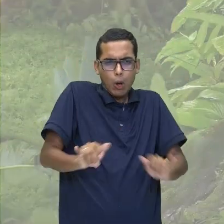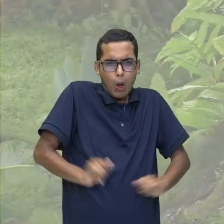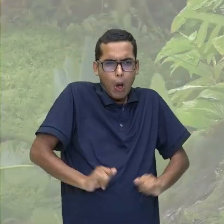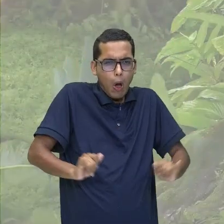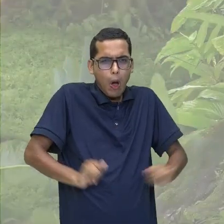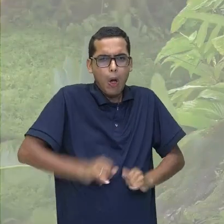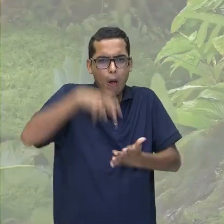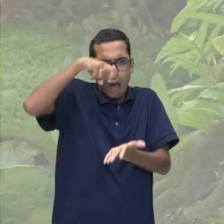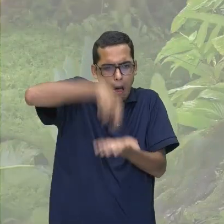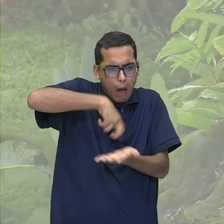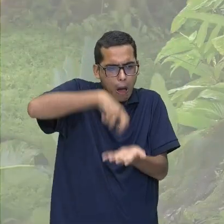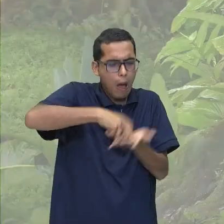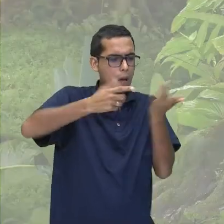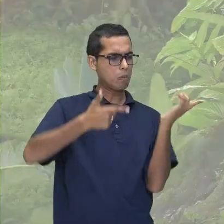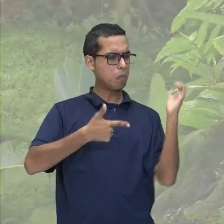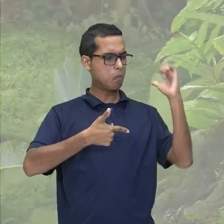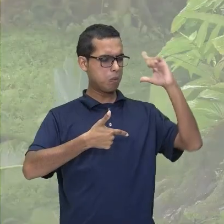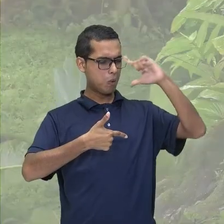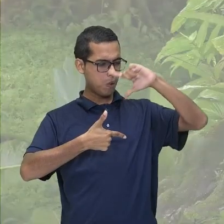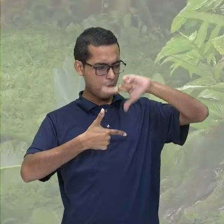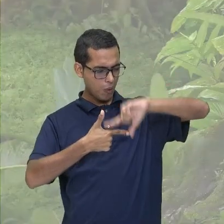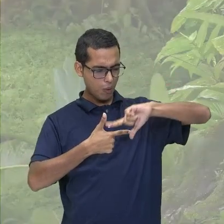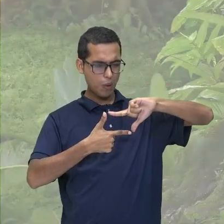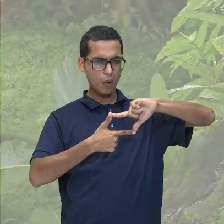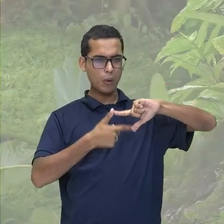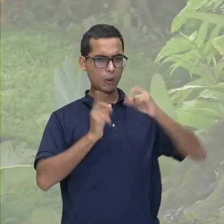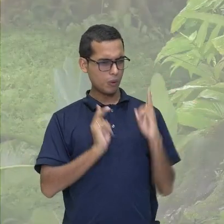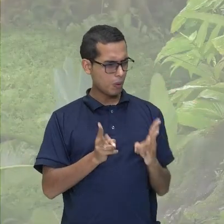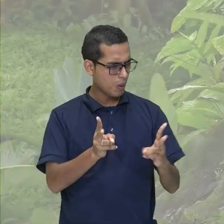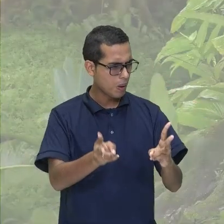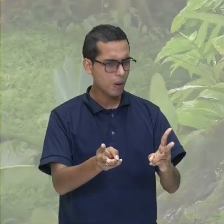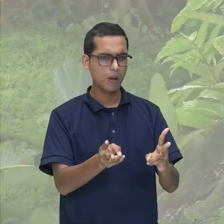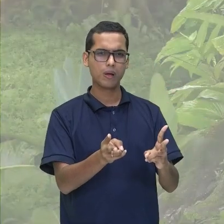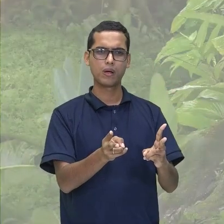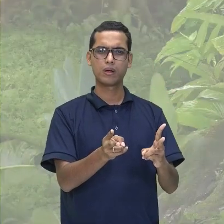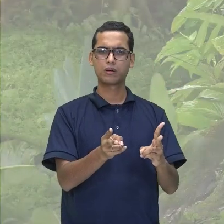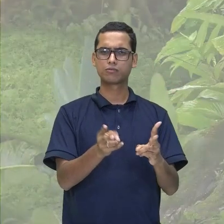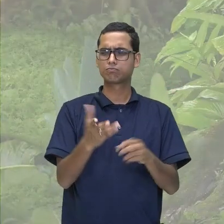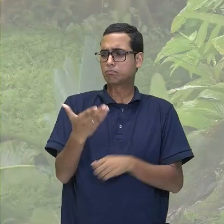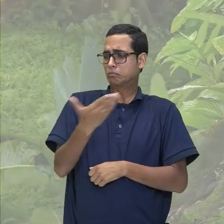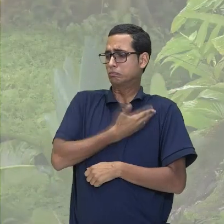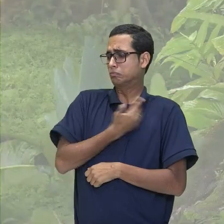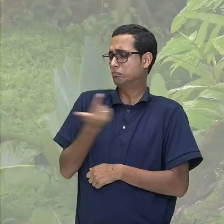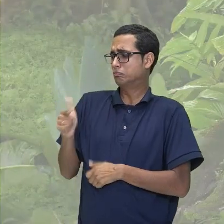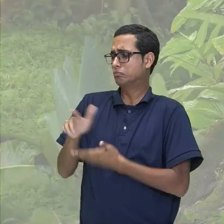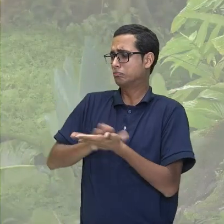condenada à solidão? Viver assim, sem amigos?